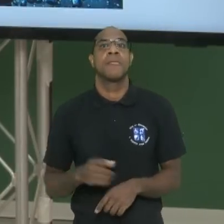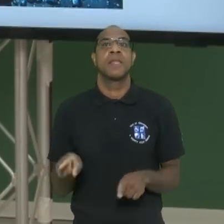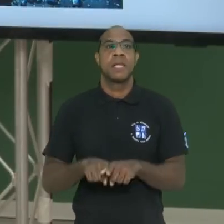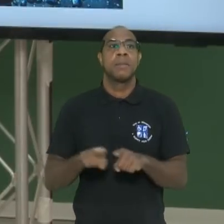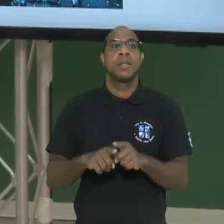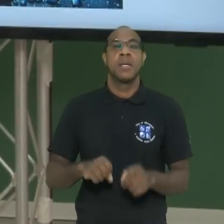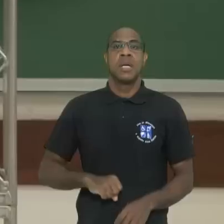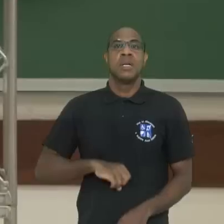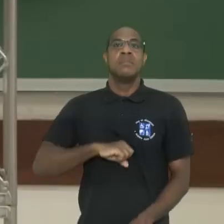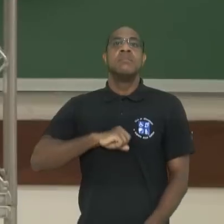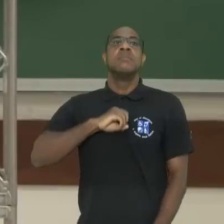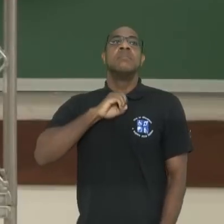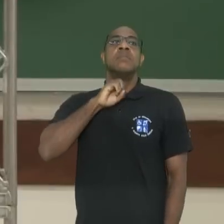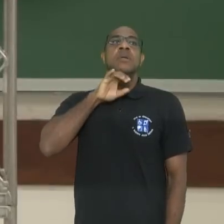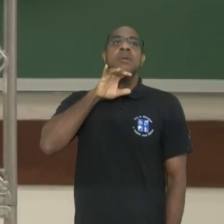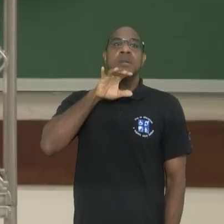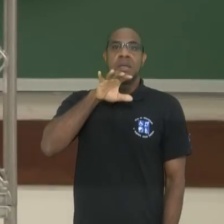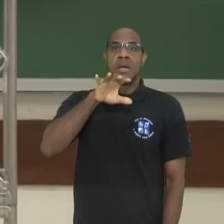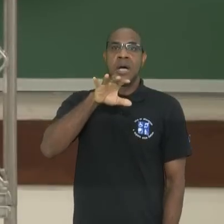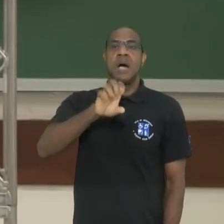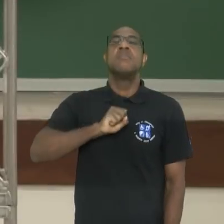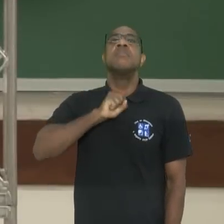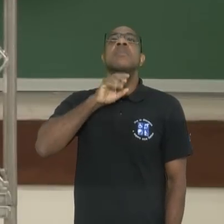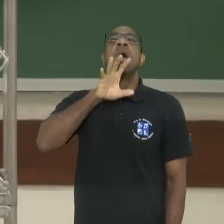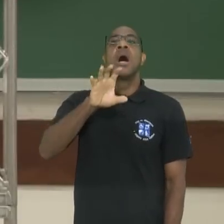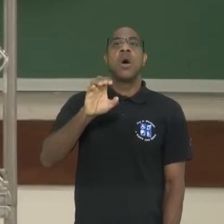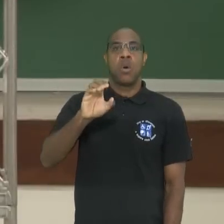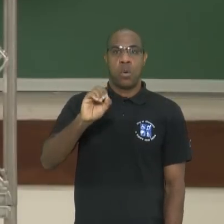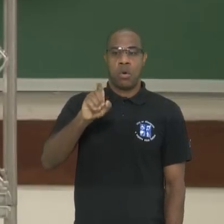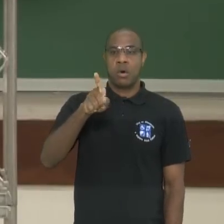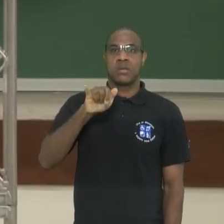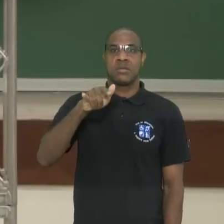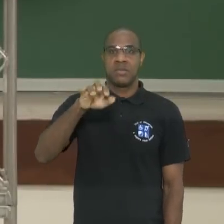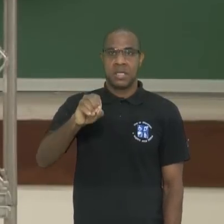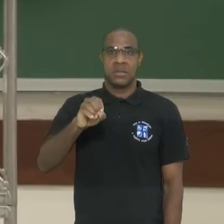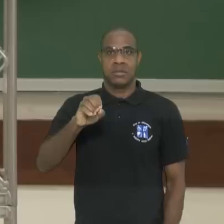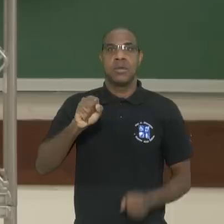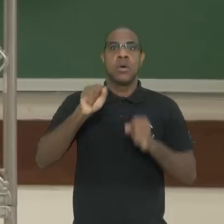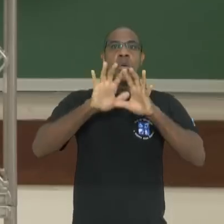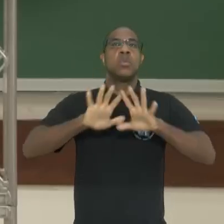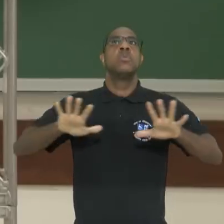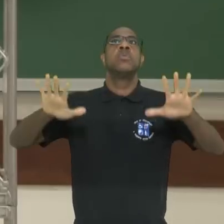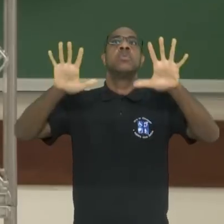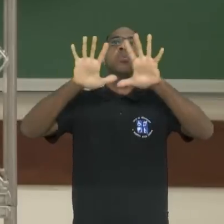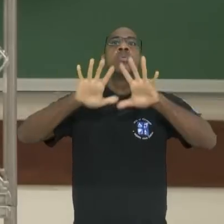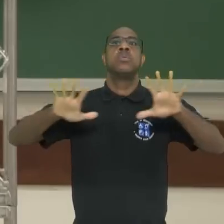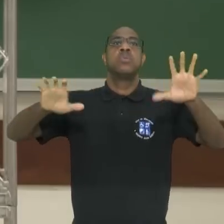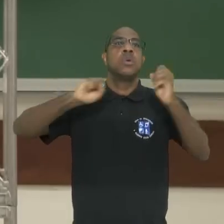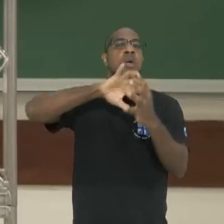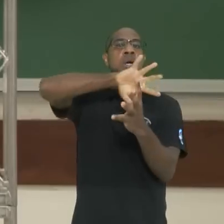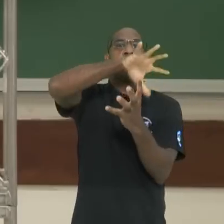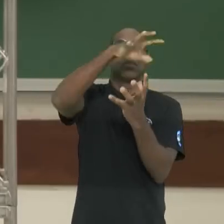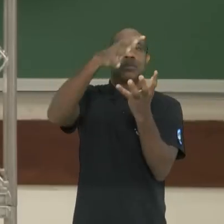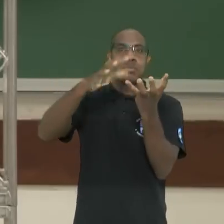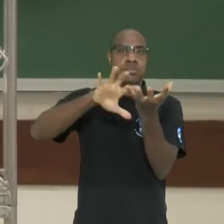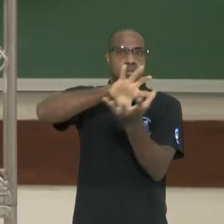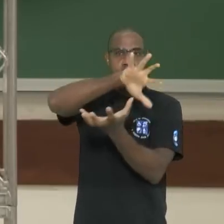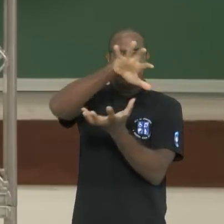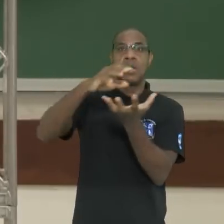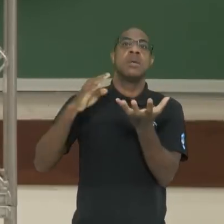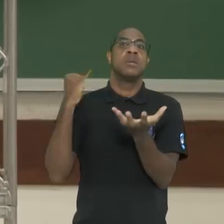gás oxigênio na atmosfera. Fundamentais para manter o equilíbrio do nosso